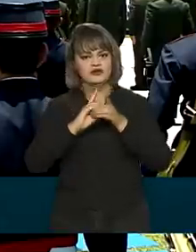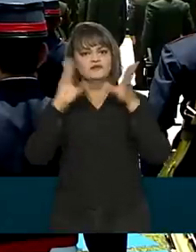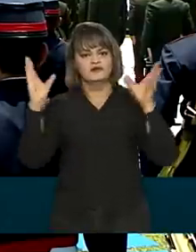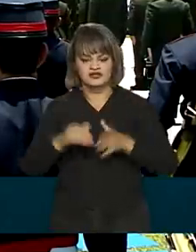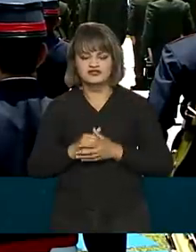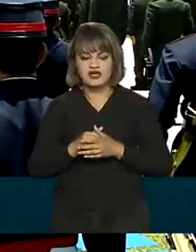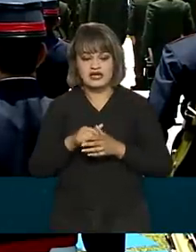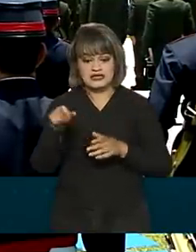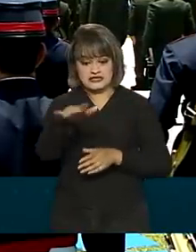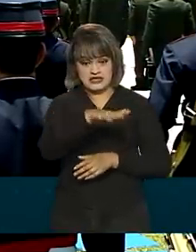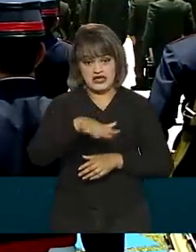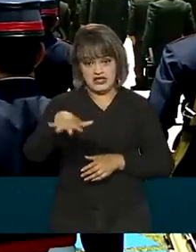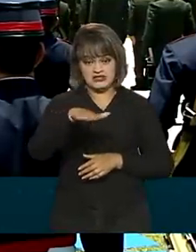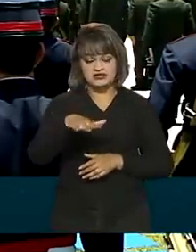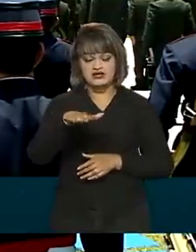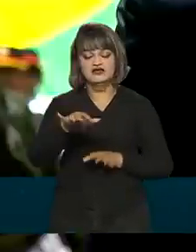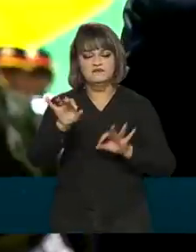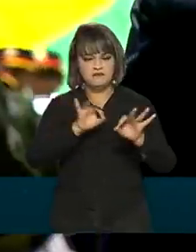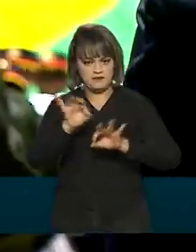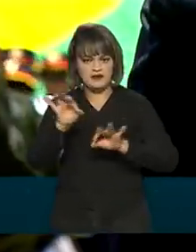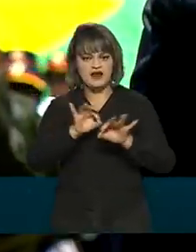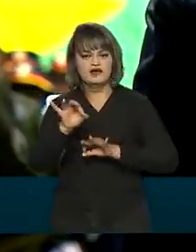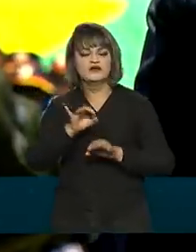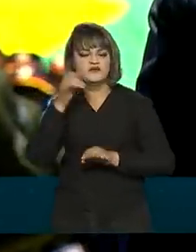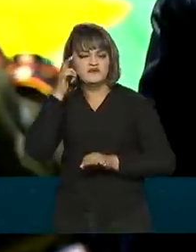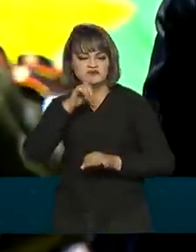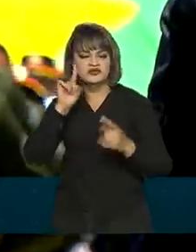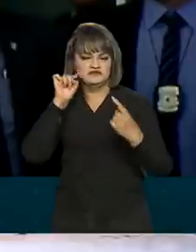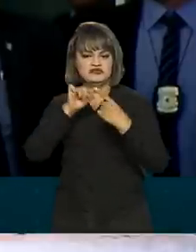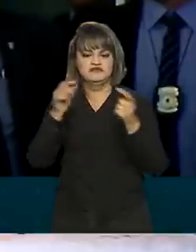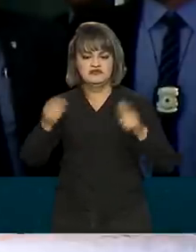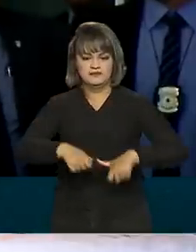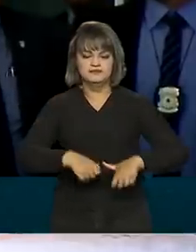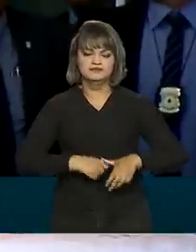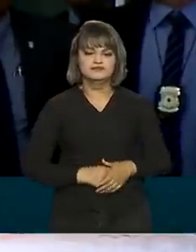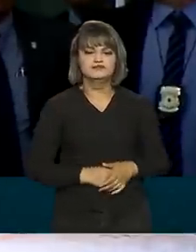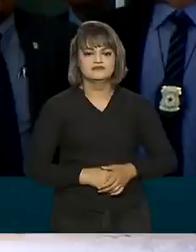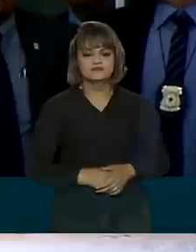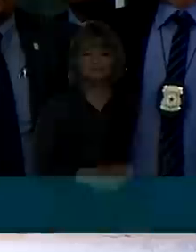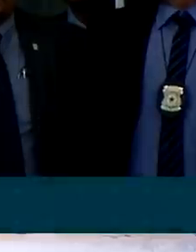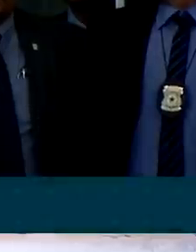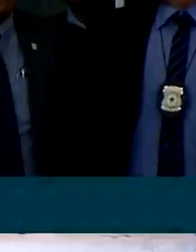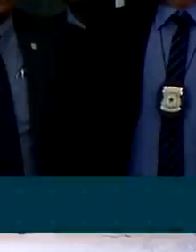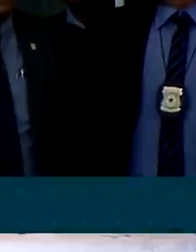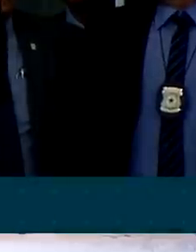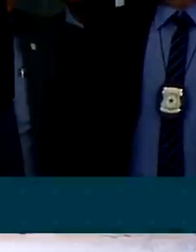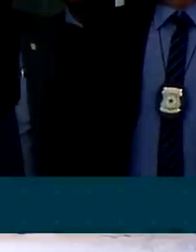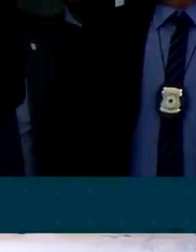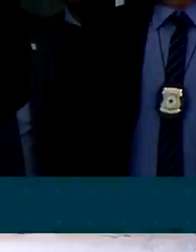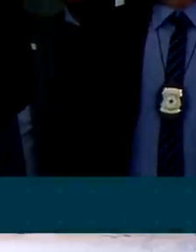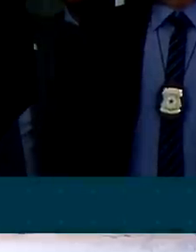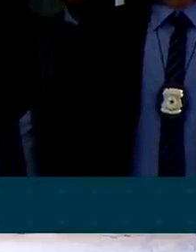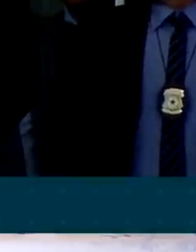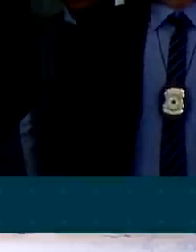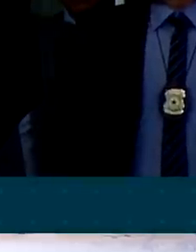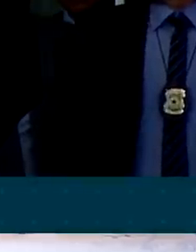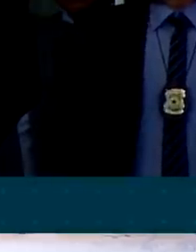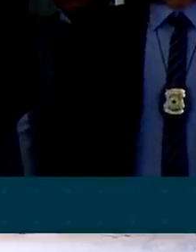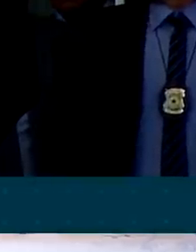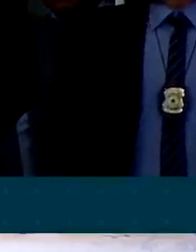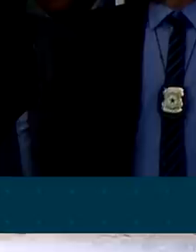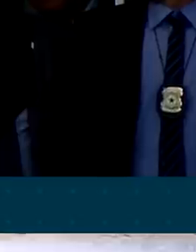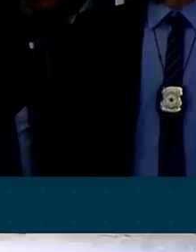que os militares estão preparados para cumprir sua missão mas o que o exército e o Brasil